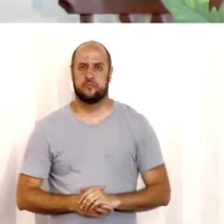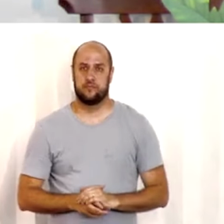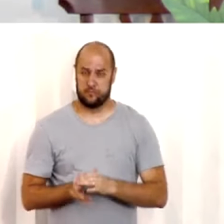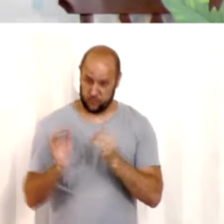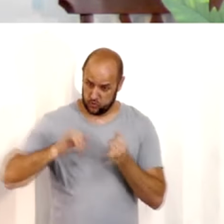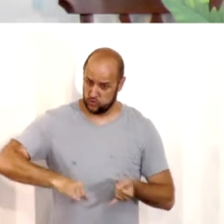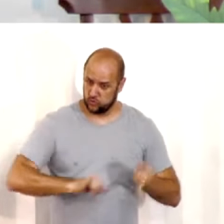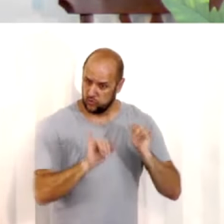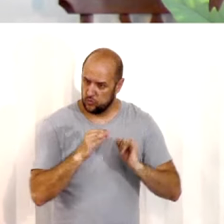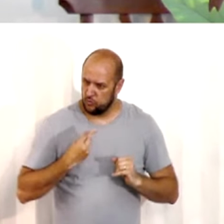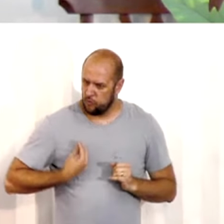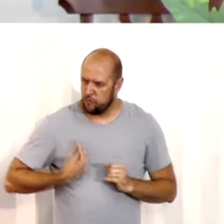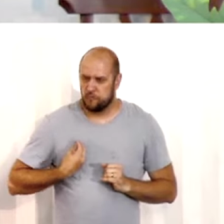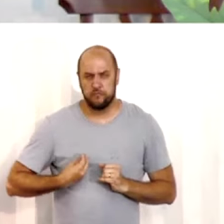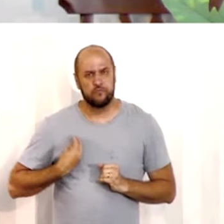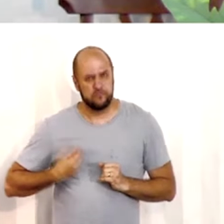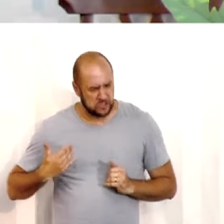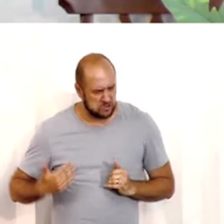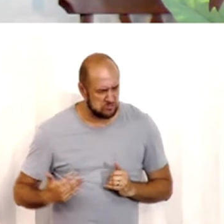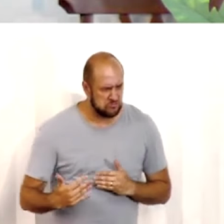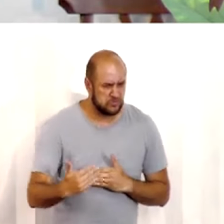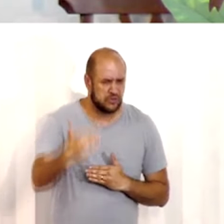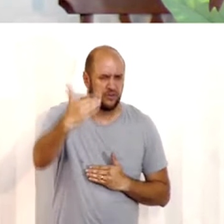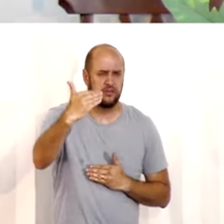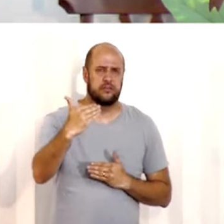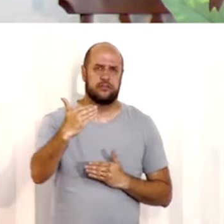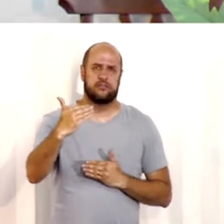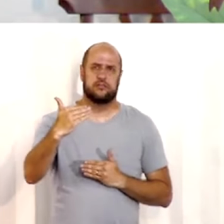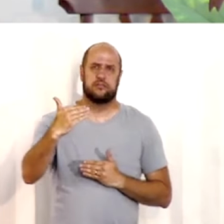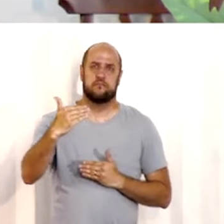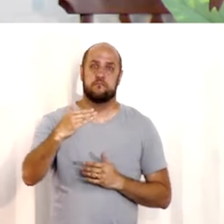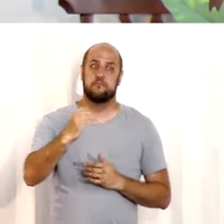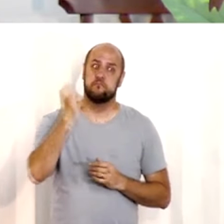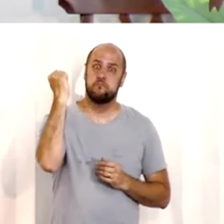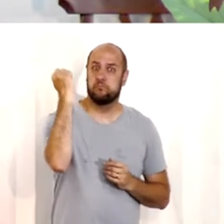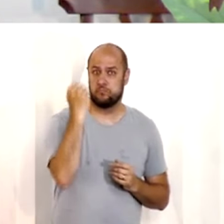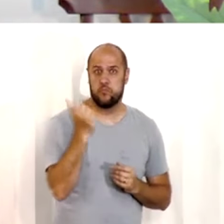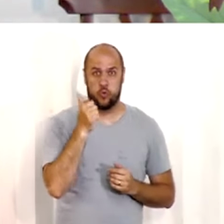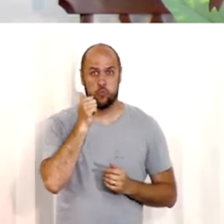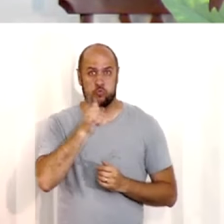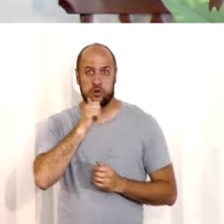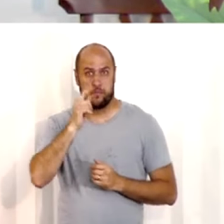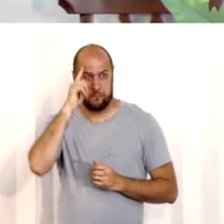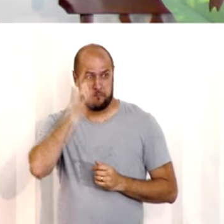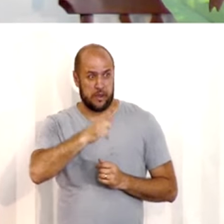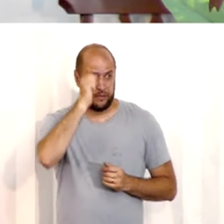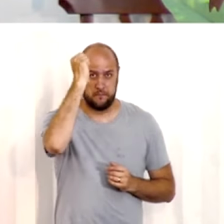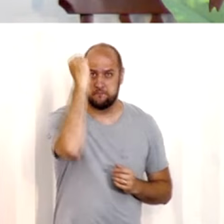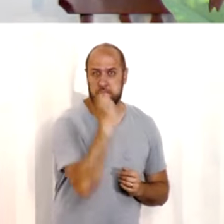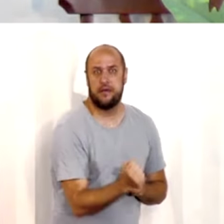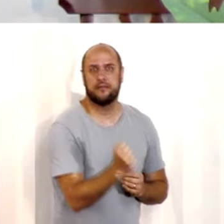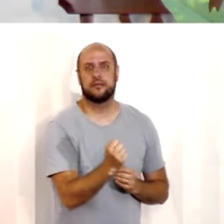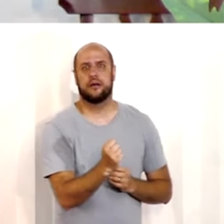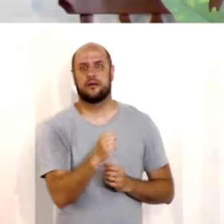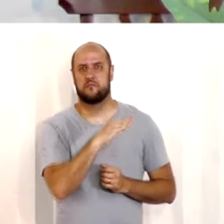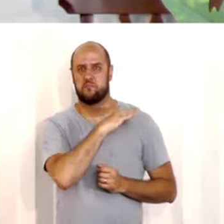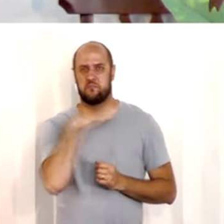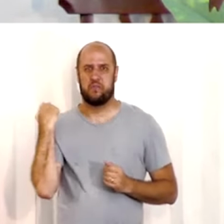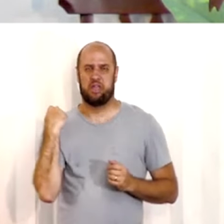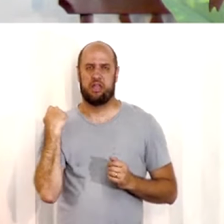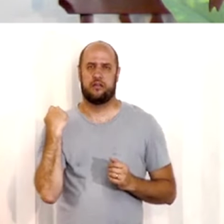sua carreira, mesmo que num ato injusto, mal, sua cabeça foi cortada.